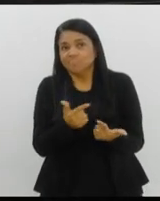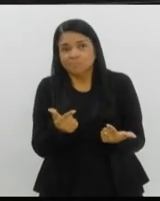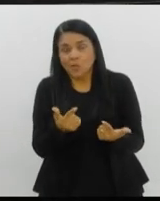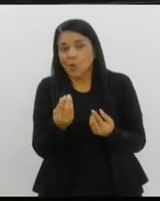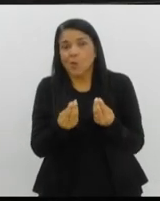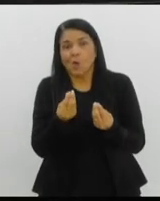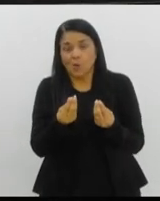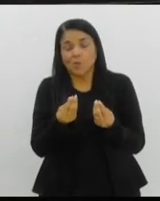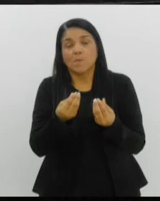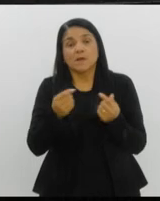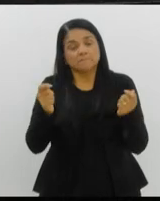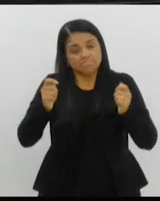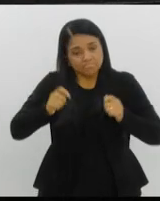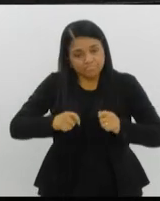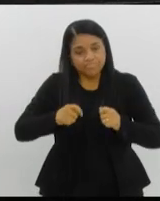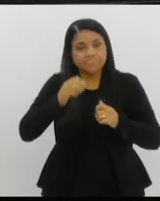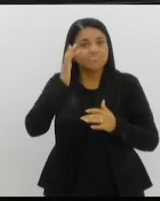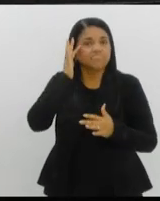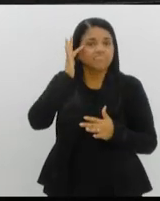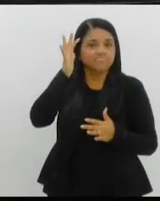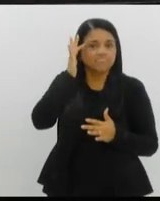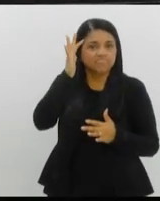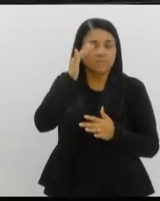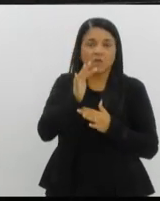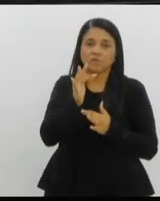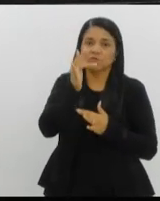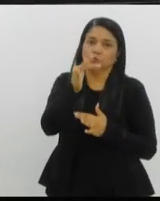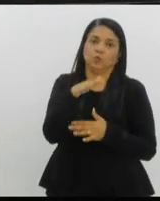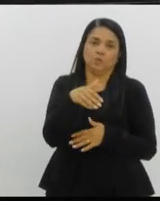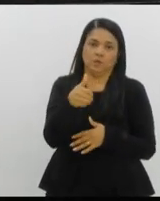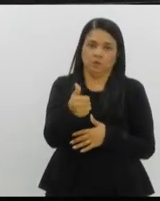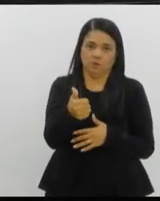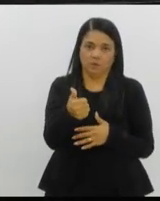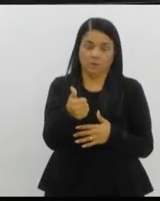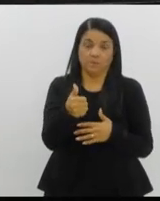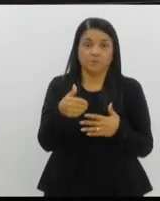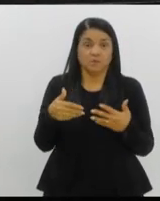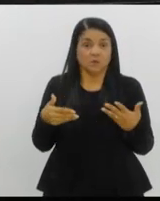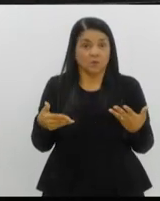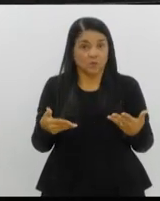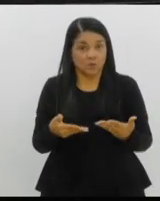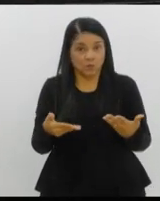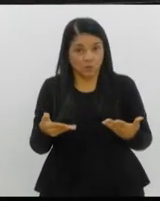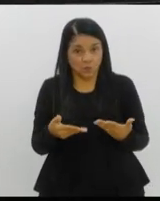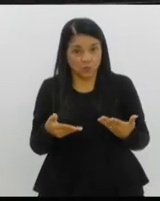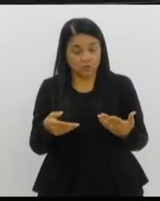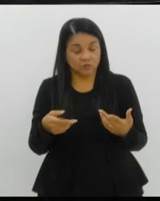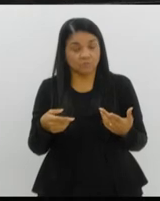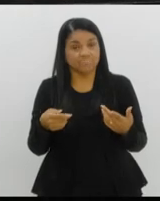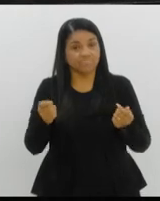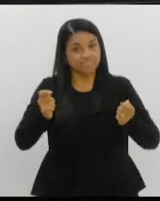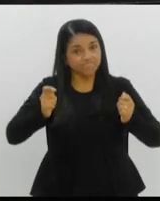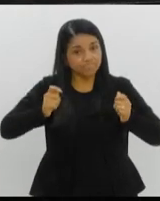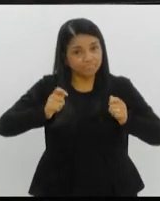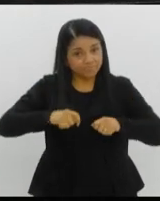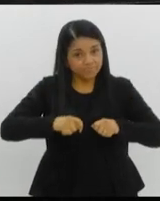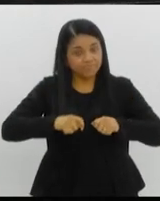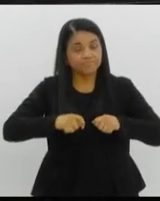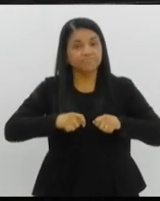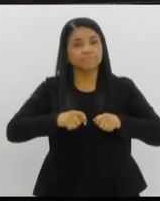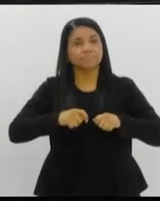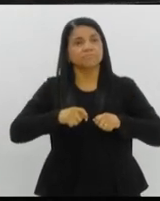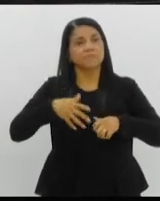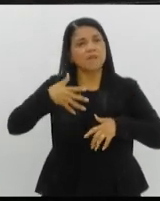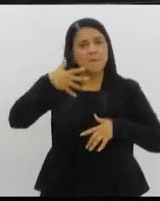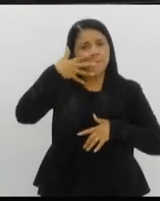ousa sonhar construir futuros possíveis. E hoje a gente fala de uma possibilidade de romper